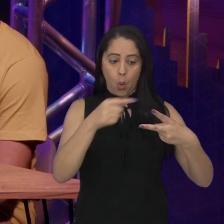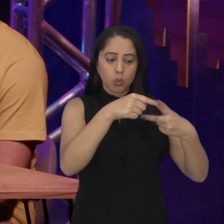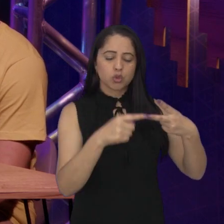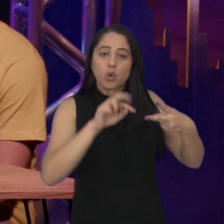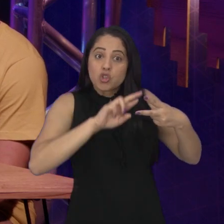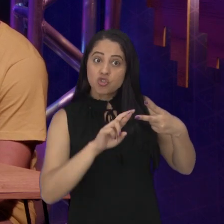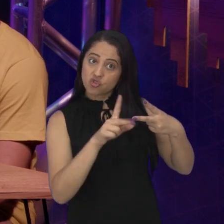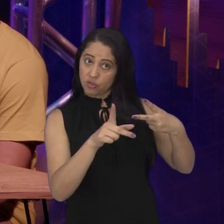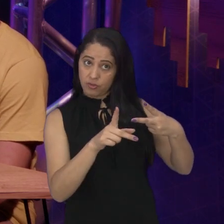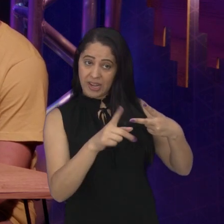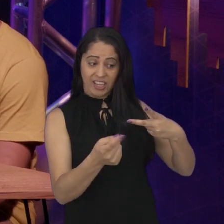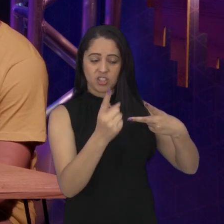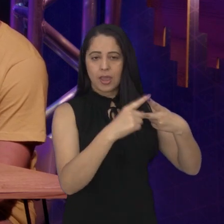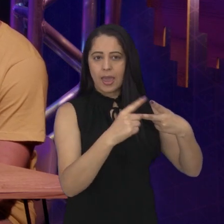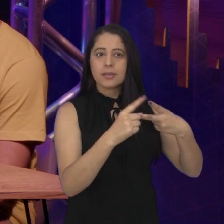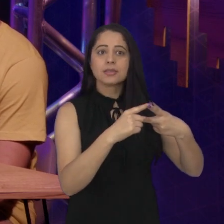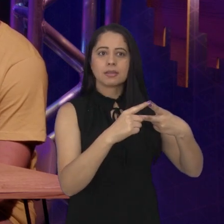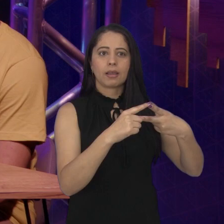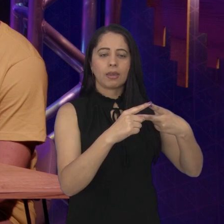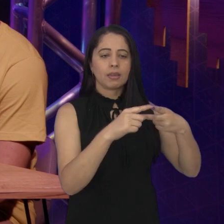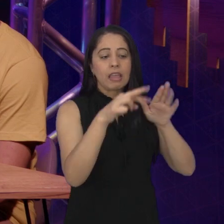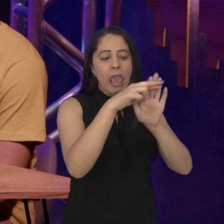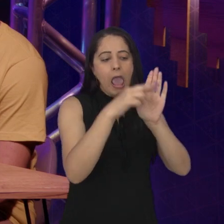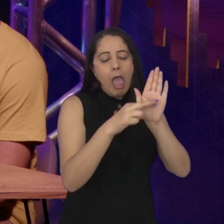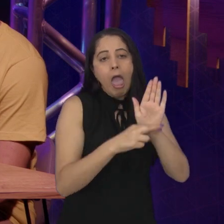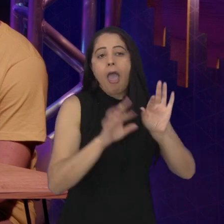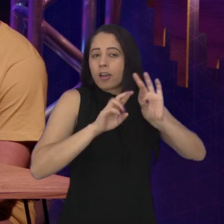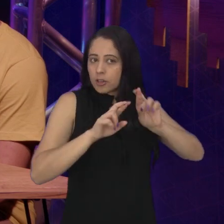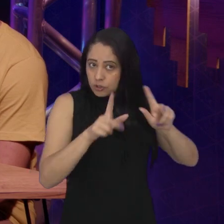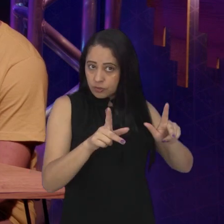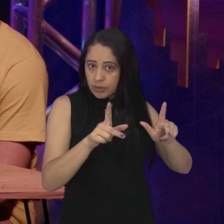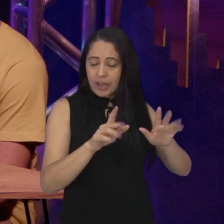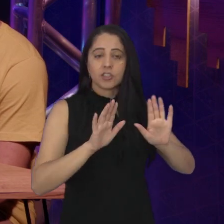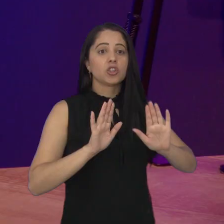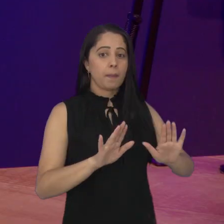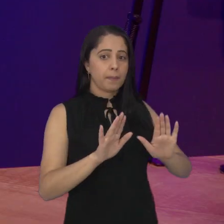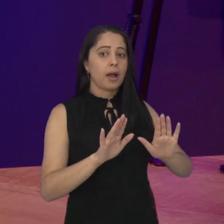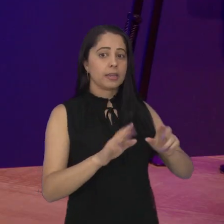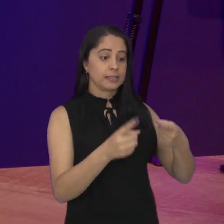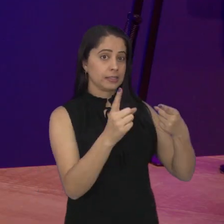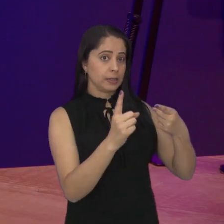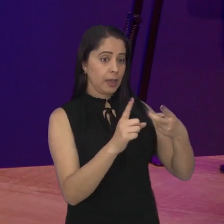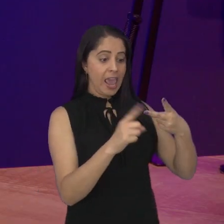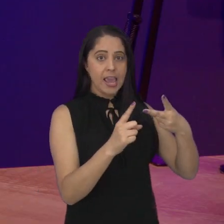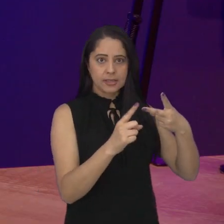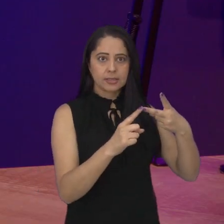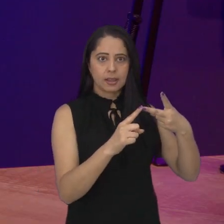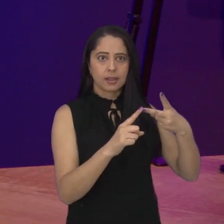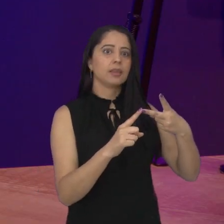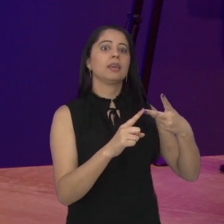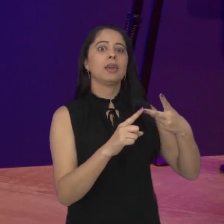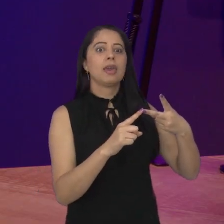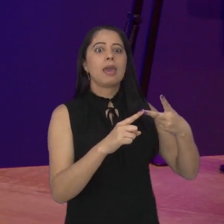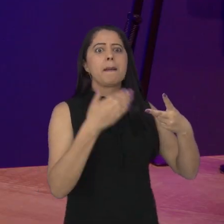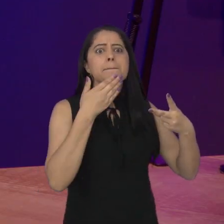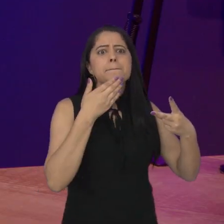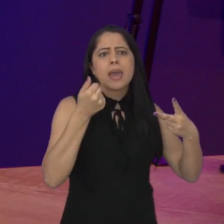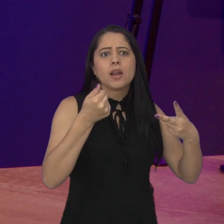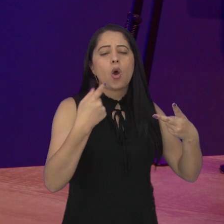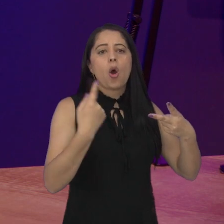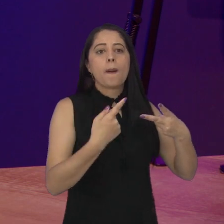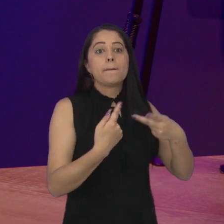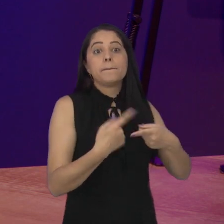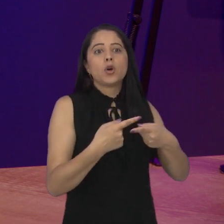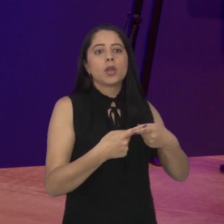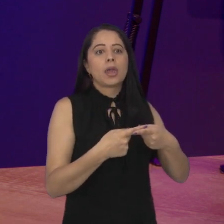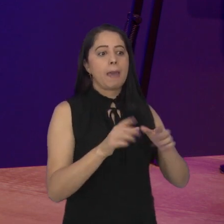E a diferença deles é que os critérios, né, avaliados são diferentes, mas o índice Gini, eu acho que ele acaba até sendo um